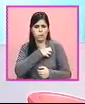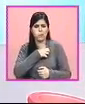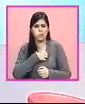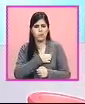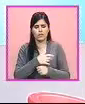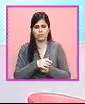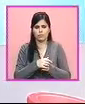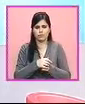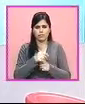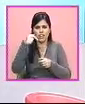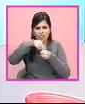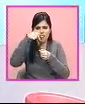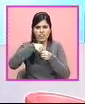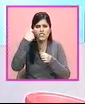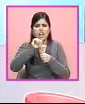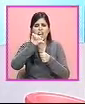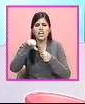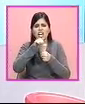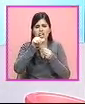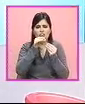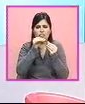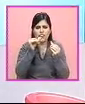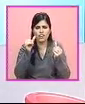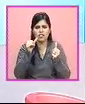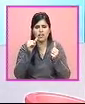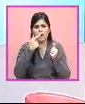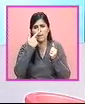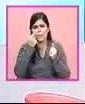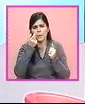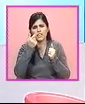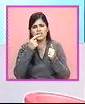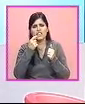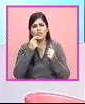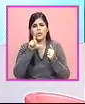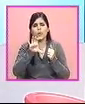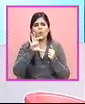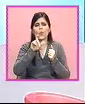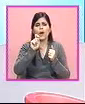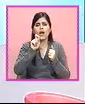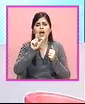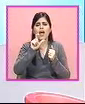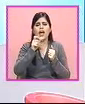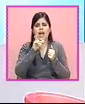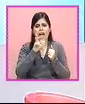com um líquido transparente, muito parecidas com as bolhinhas do herpes labial.